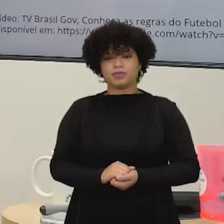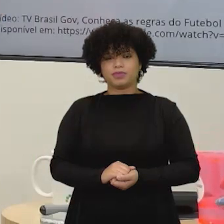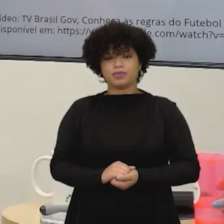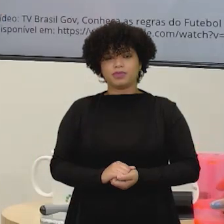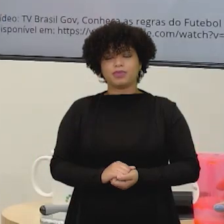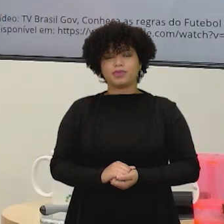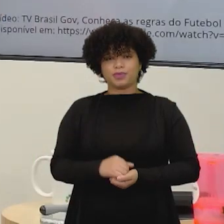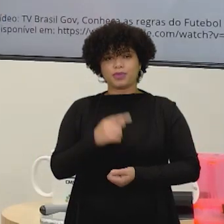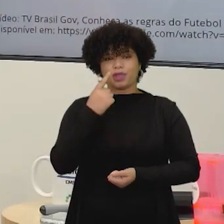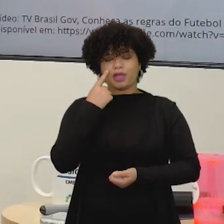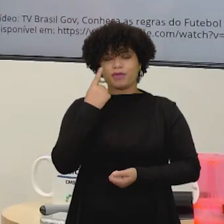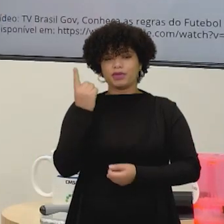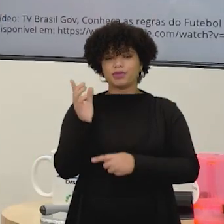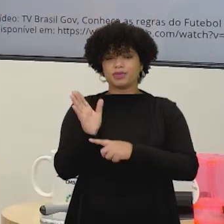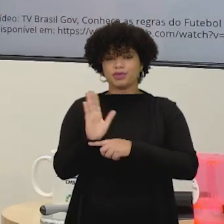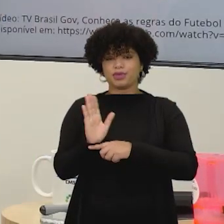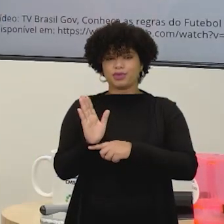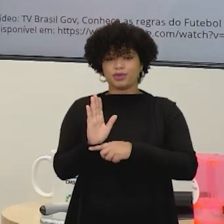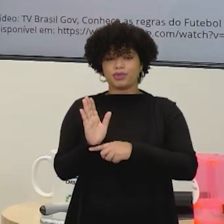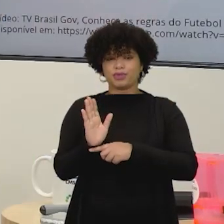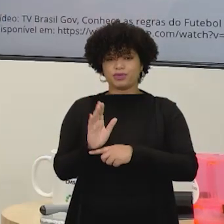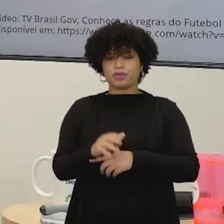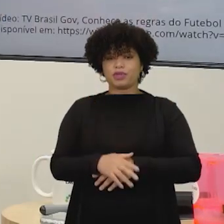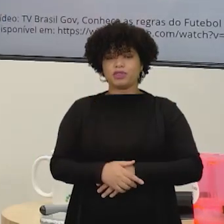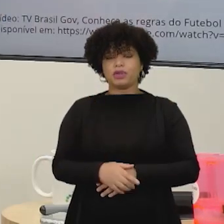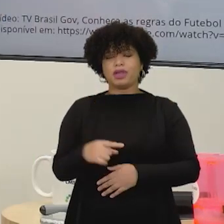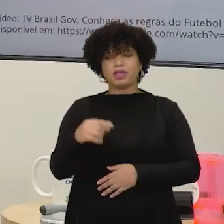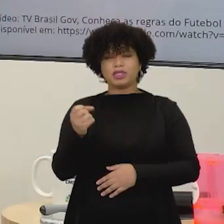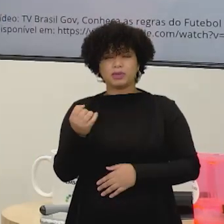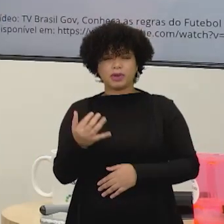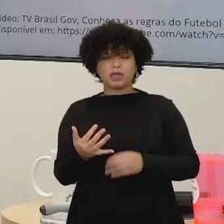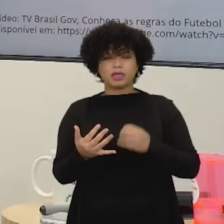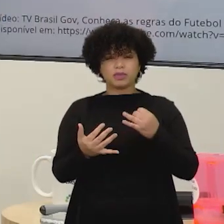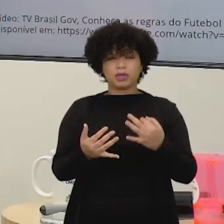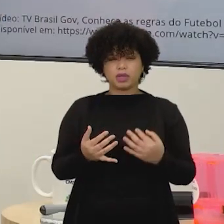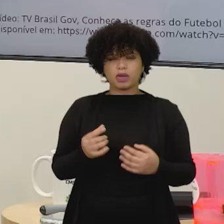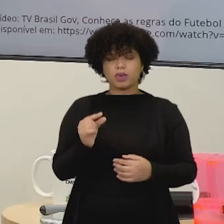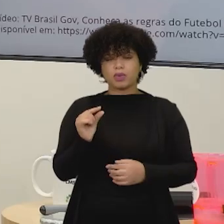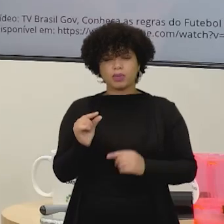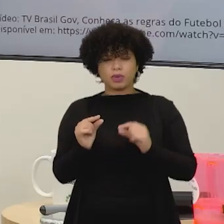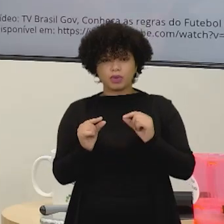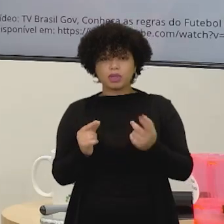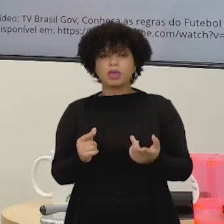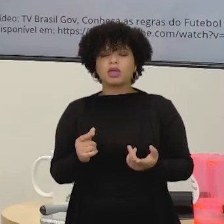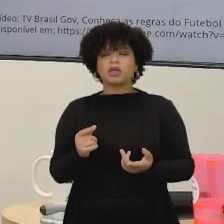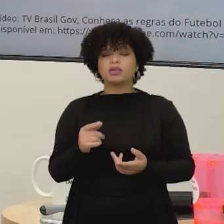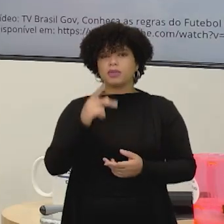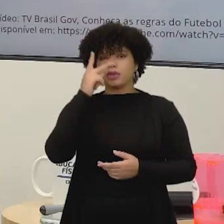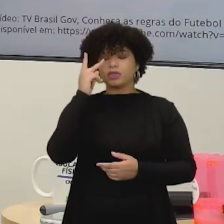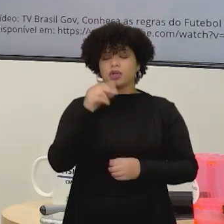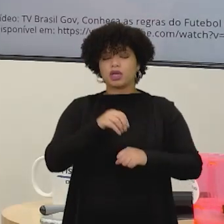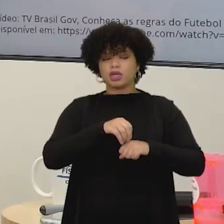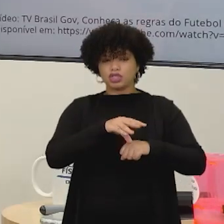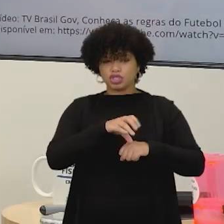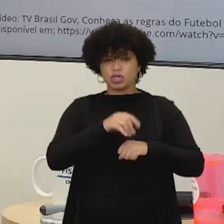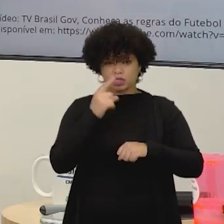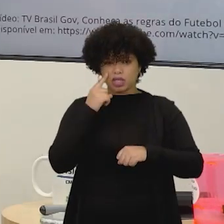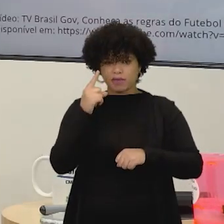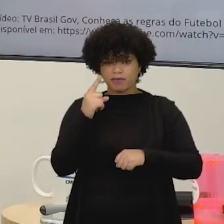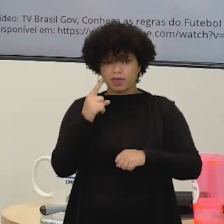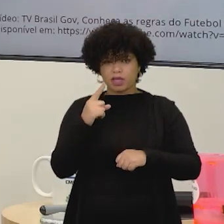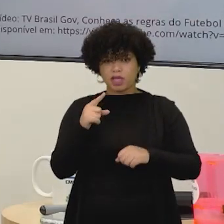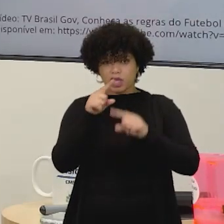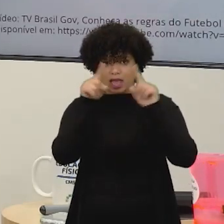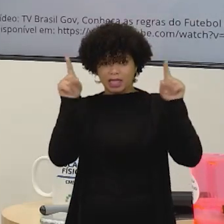Então é isso. Tem ali, ele explica um pouquinho, fala da pessoa que dá a instrução, vocês viram ele batendo